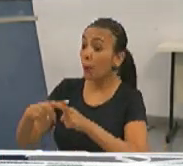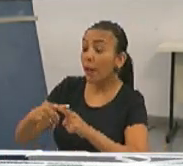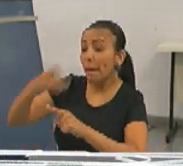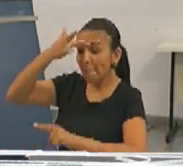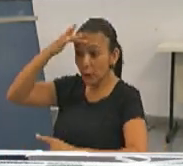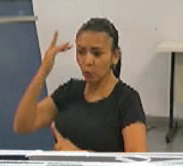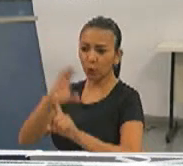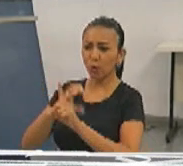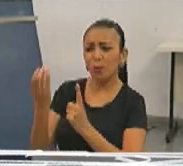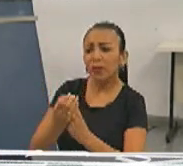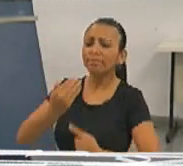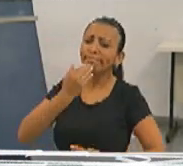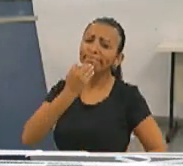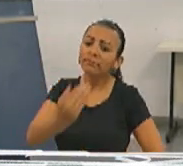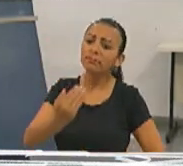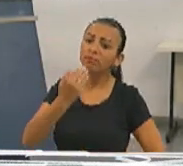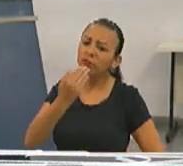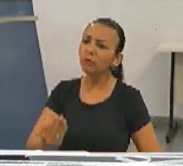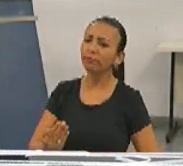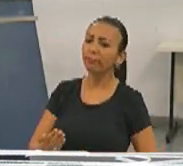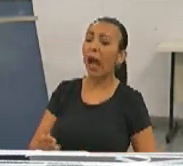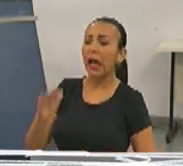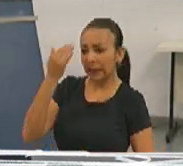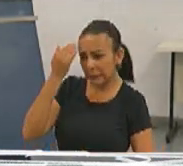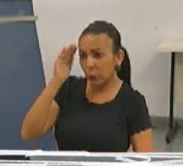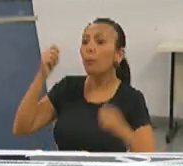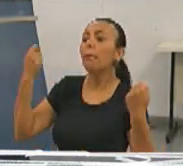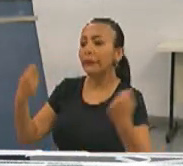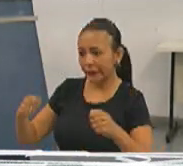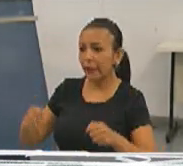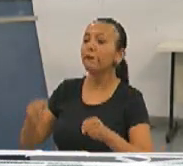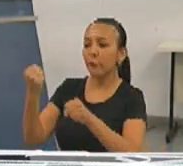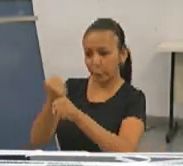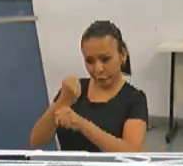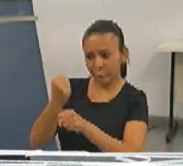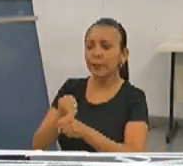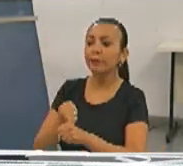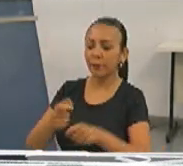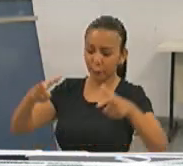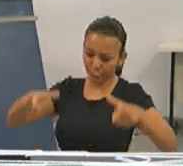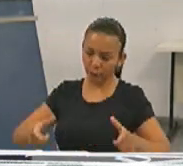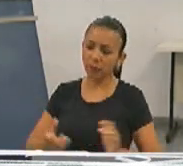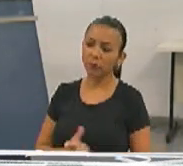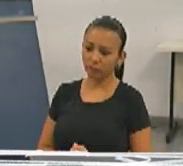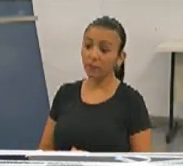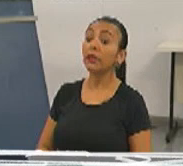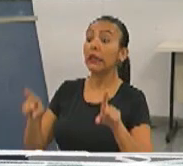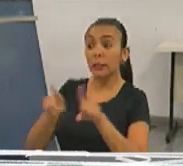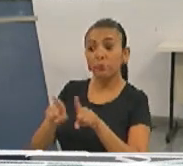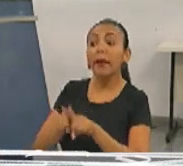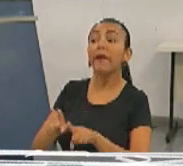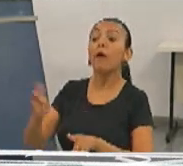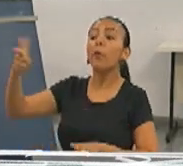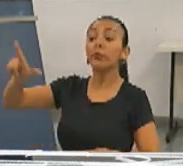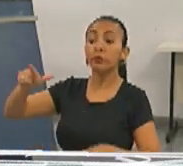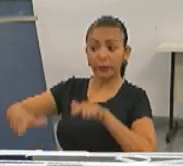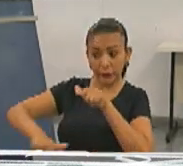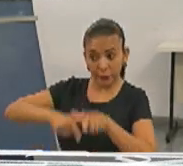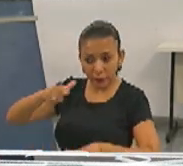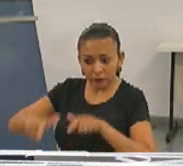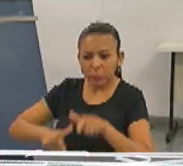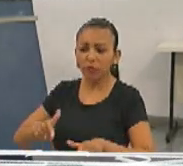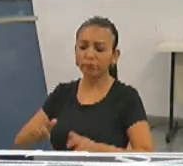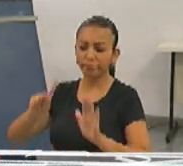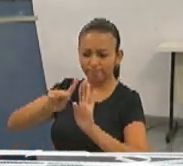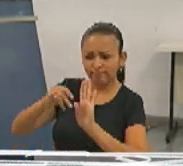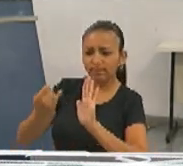nós chegamos à conclusão que era necessária essa obra. Em paralelo, trabalhamos no resgate do